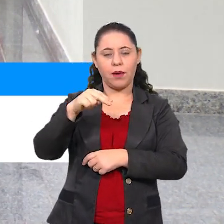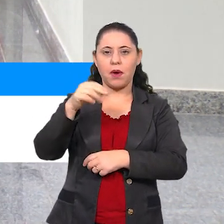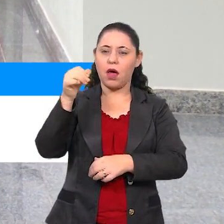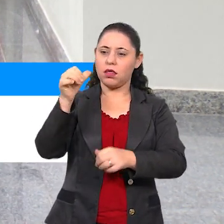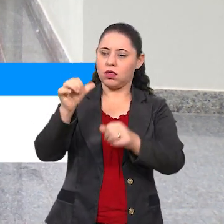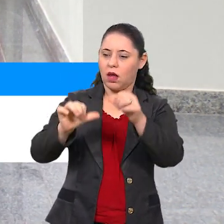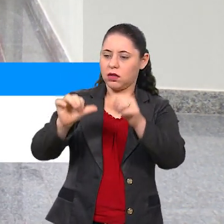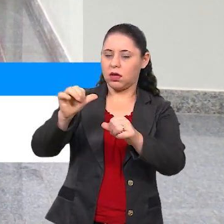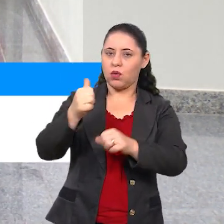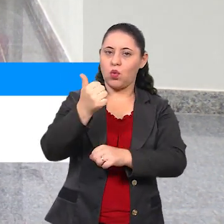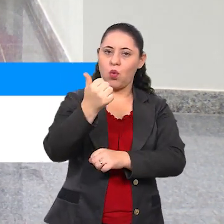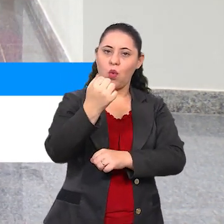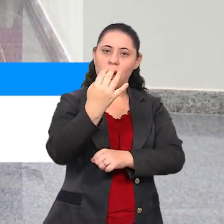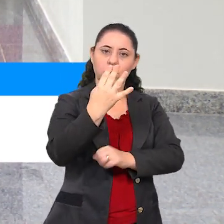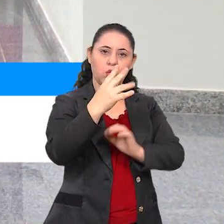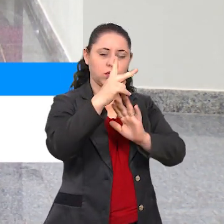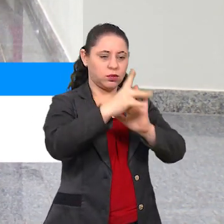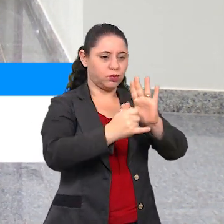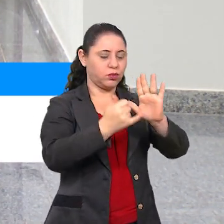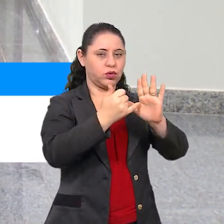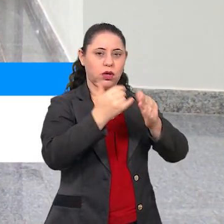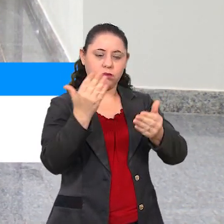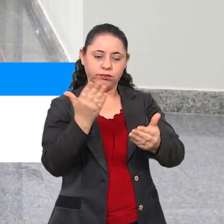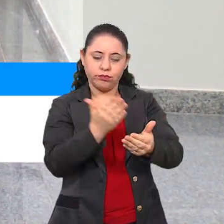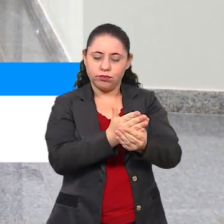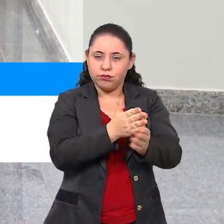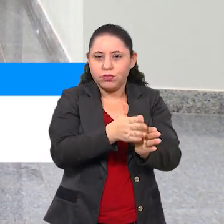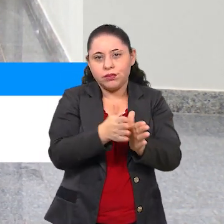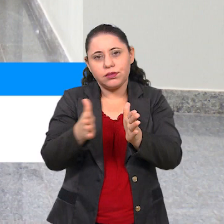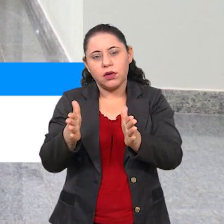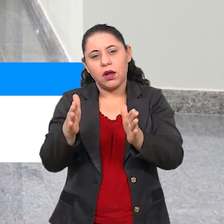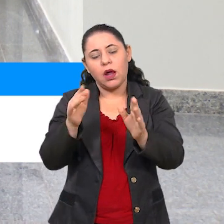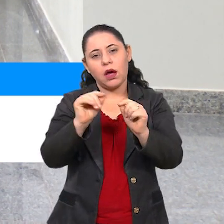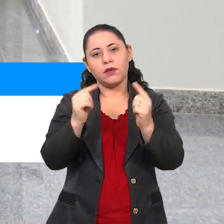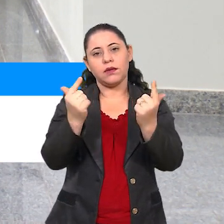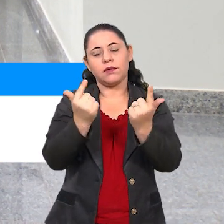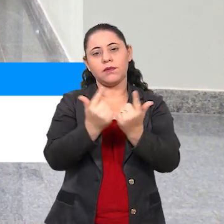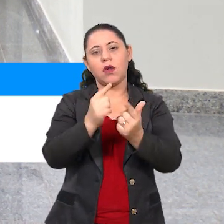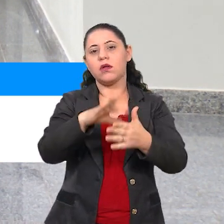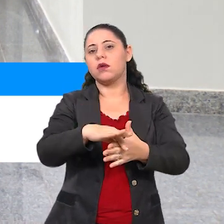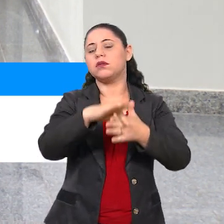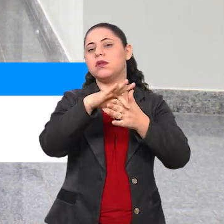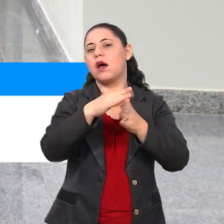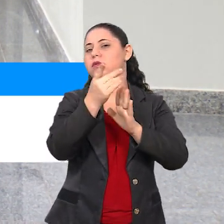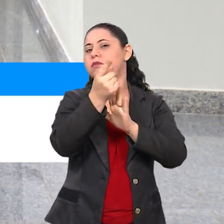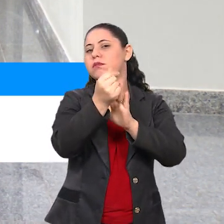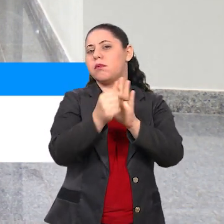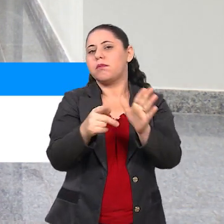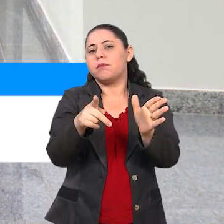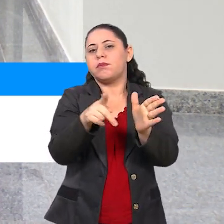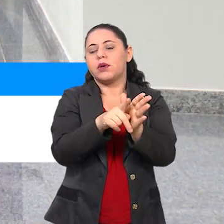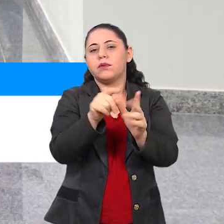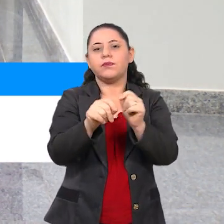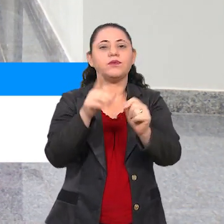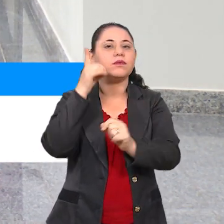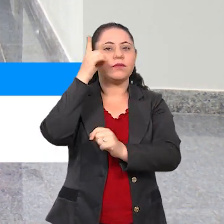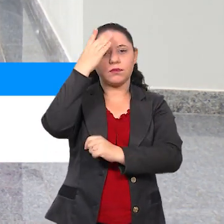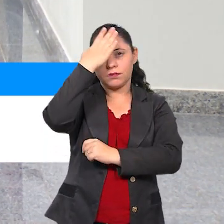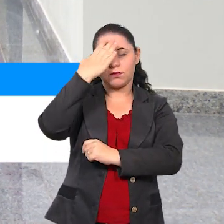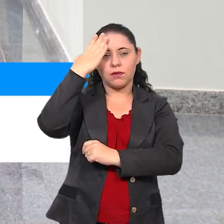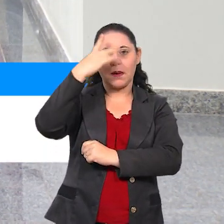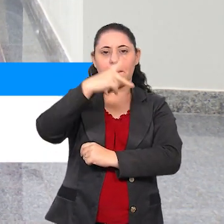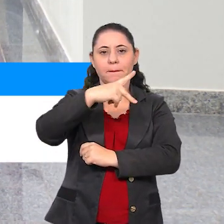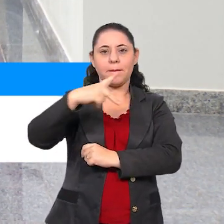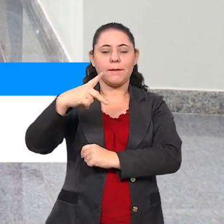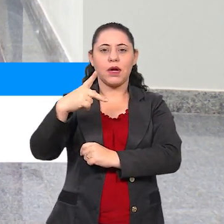e analisaram 14 matérias em tramitação na Casa de Leis. Os destaques são para as peças orçamentárias. O deputado